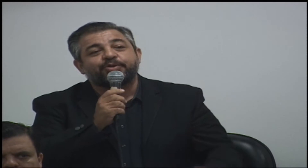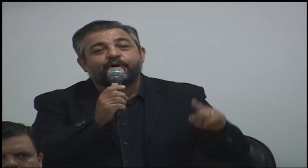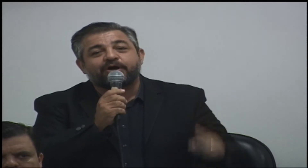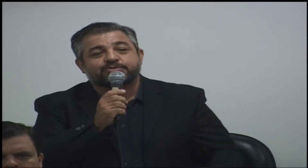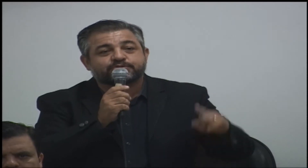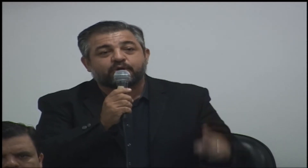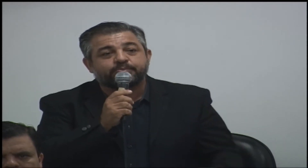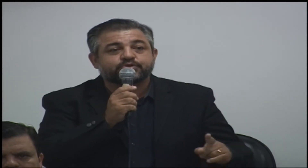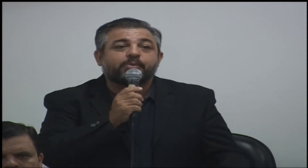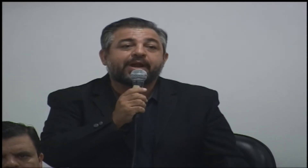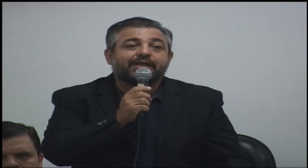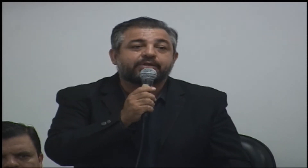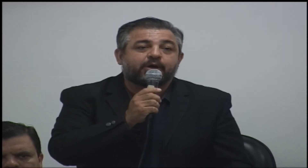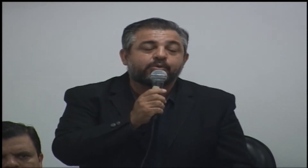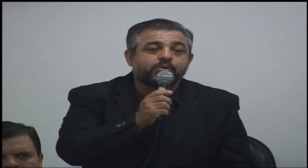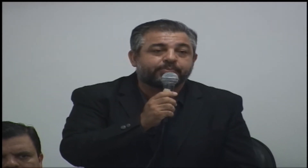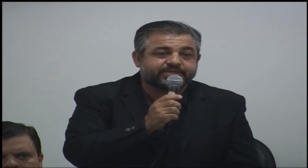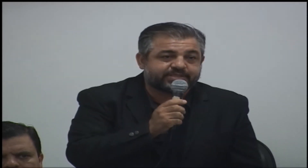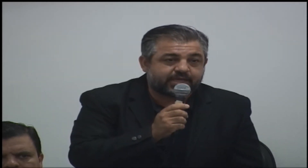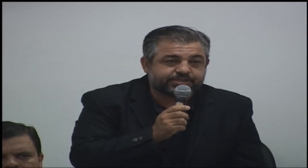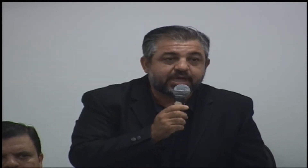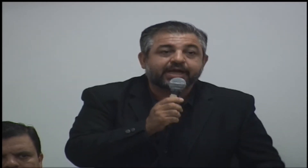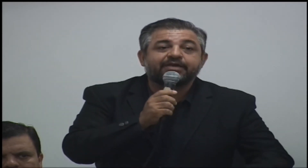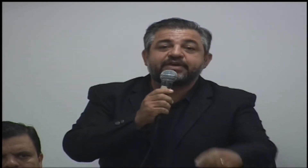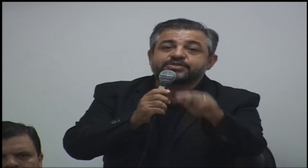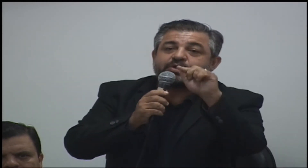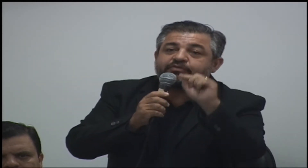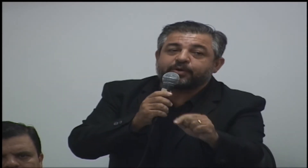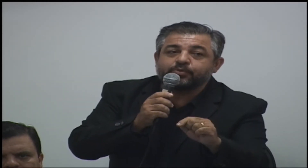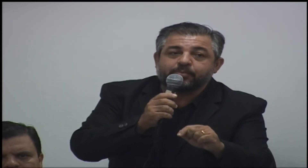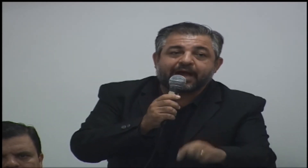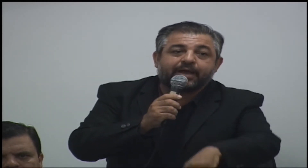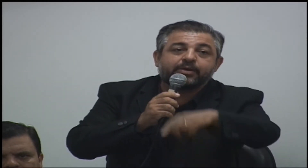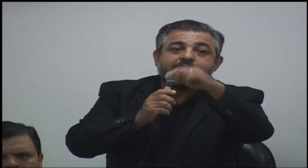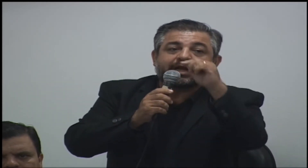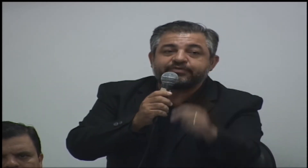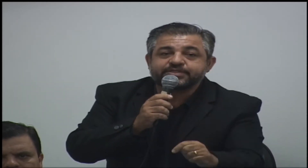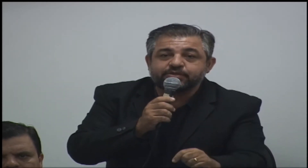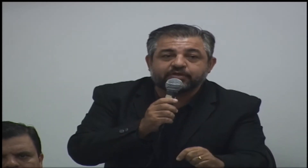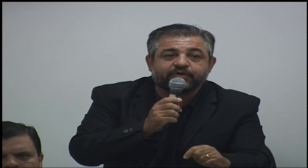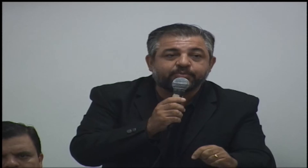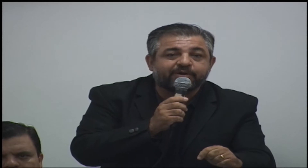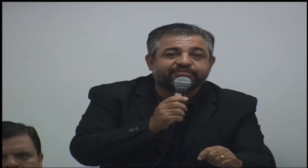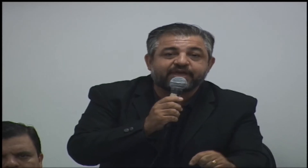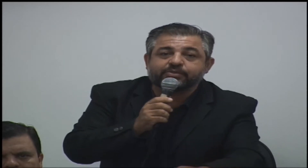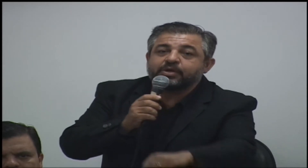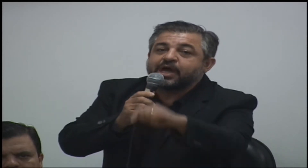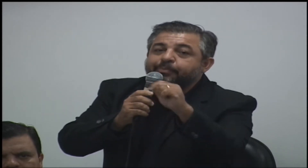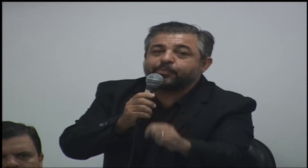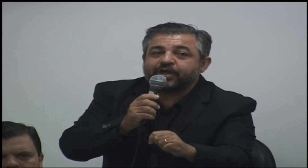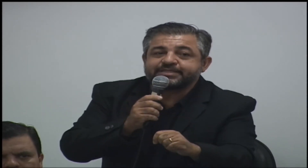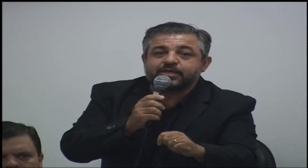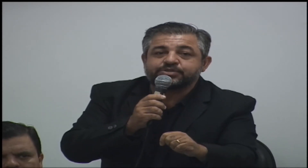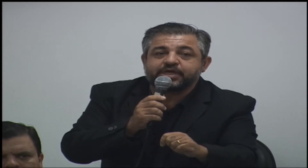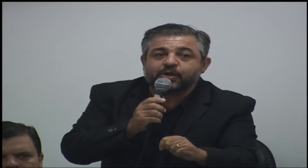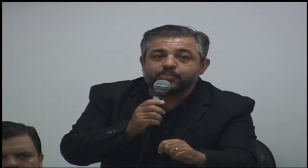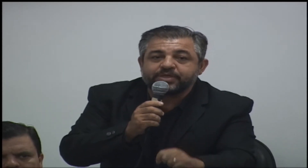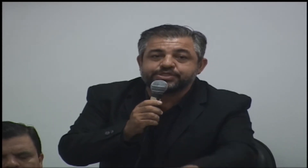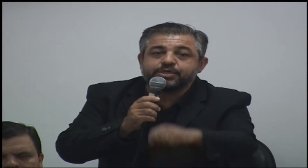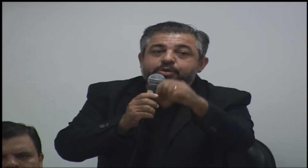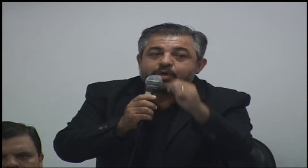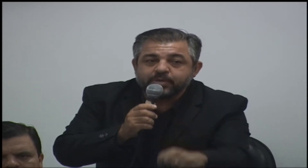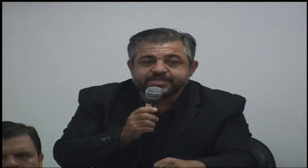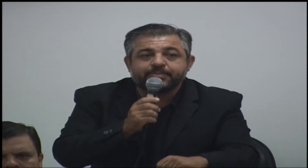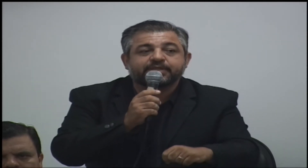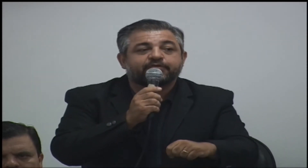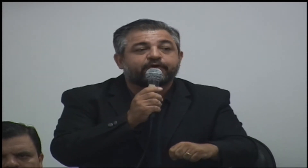porque nós somos cobrados na rua, presidente. Cada vez que nós vamos num bairro, cada vez que nós vamos num evento, a população chega com